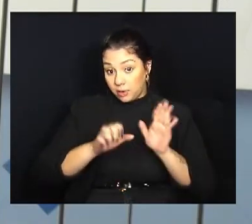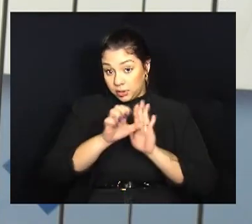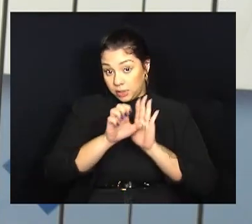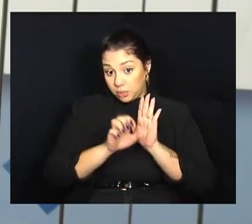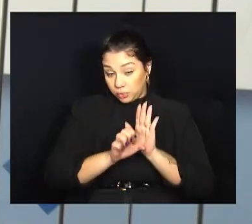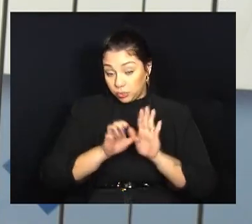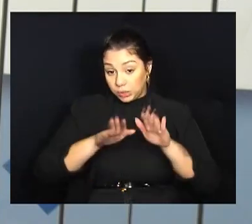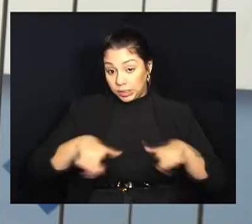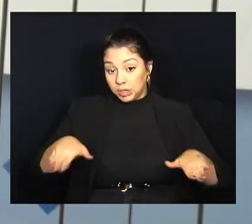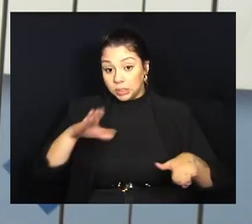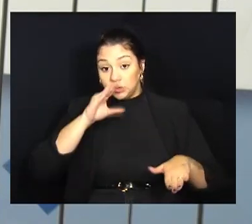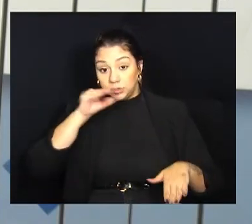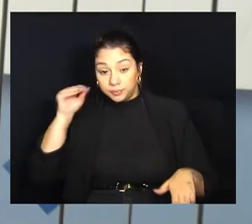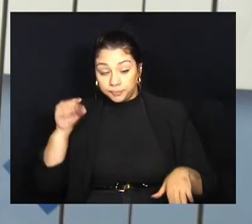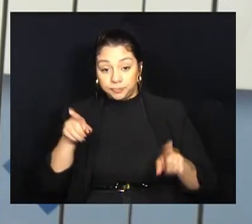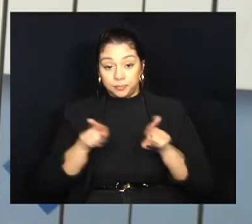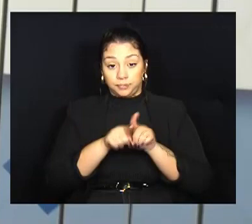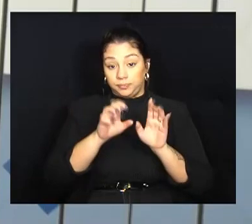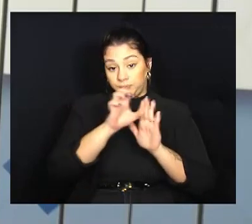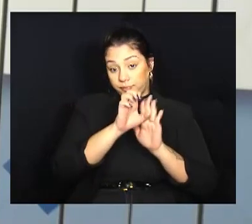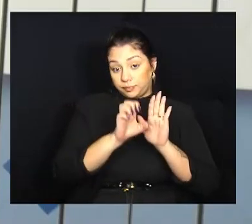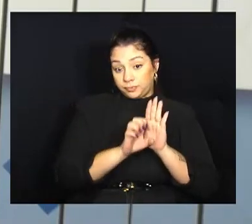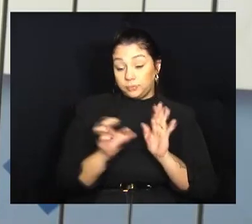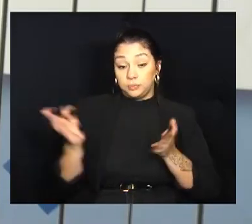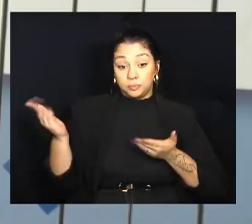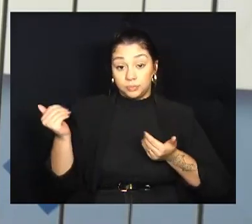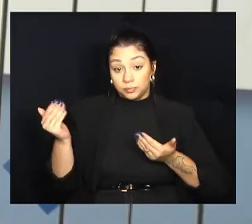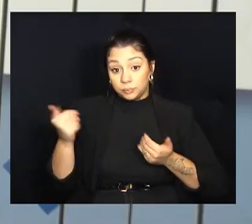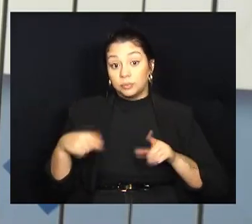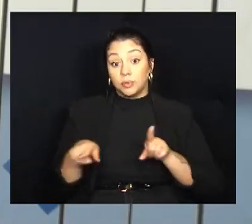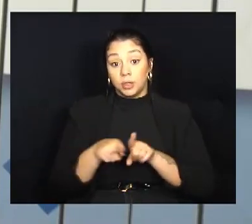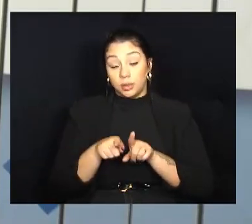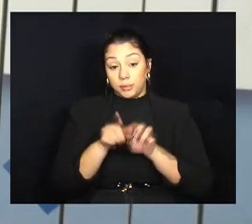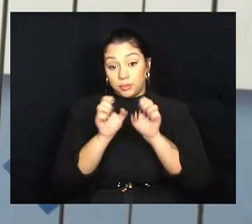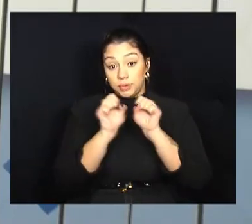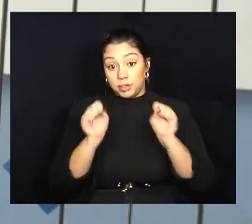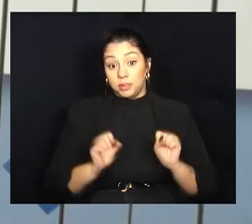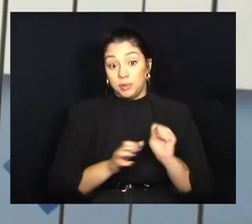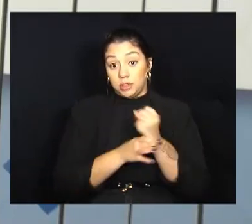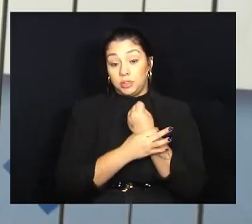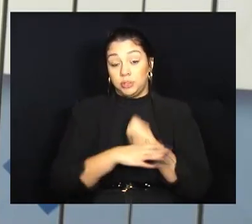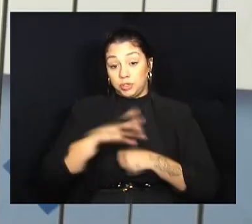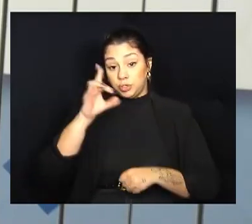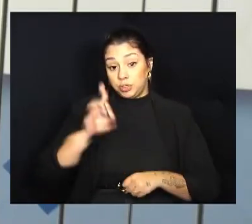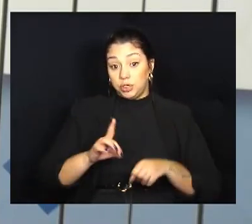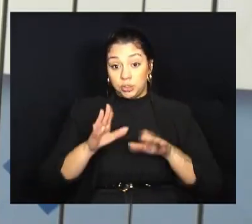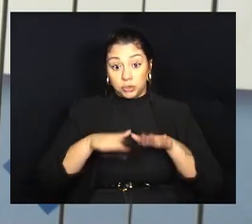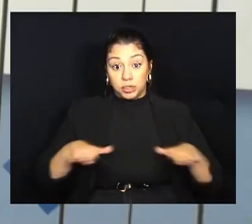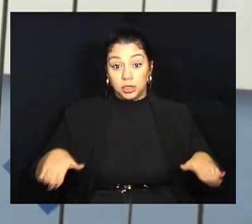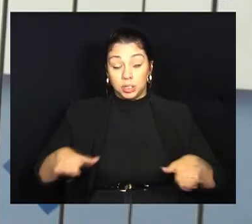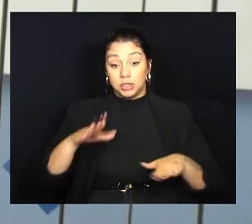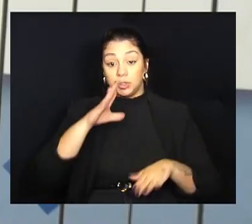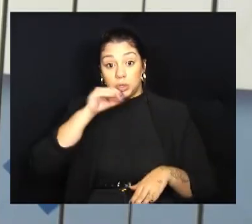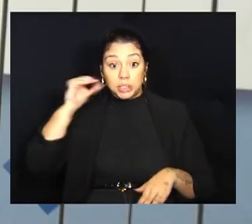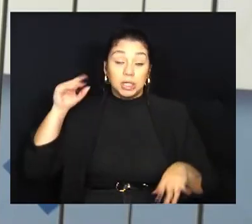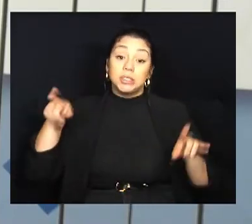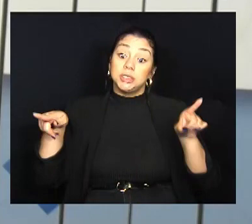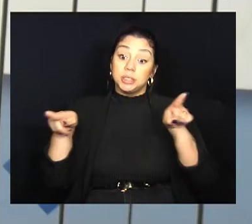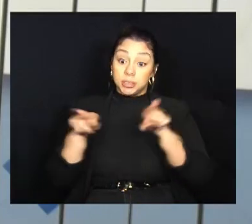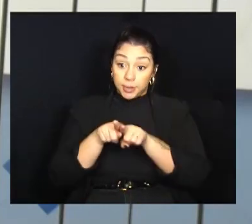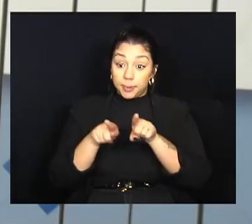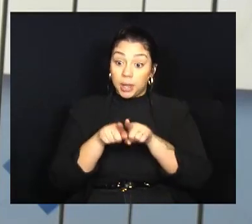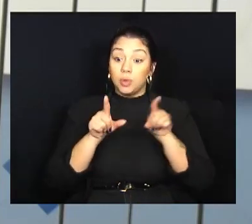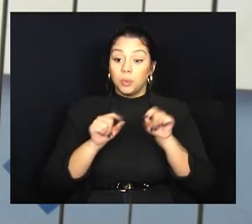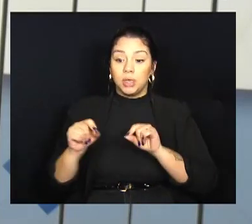do Adolescente, o Estatuto da Juventude, o Sistema de Garantia de Direitos da Criança e do Adolescente e também do